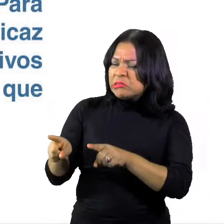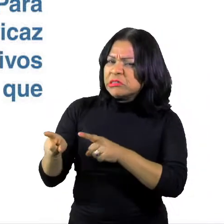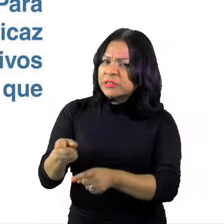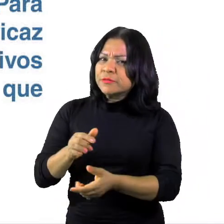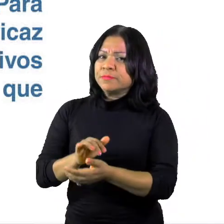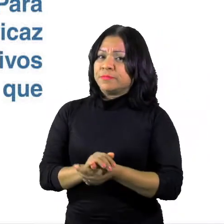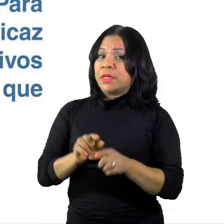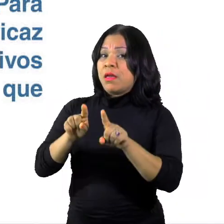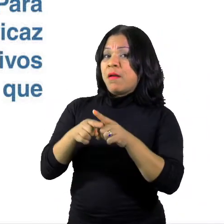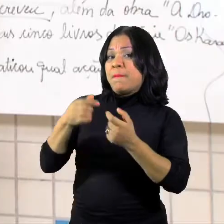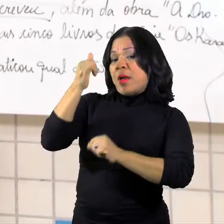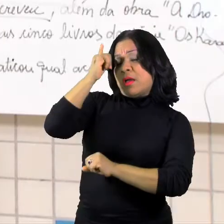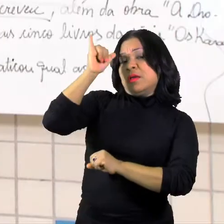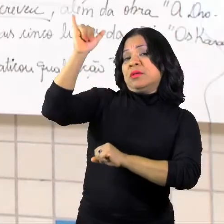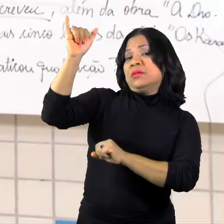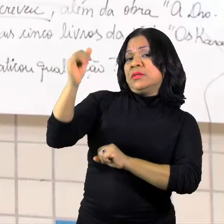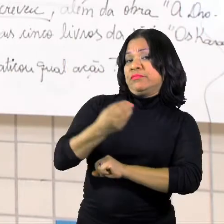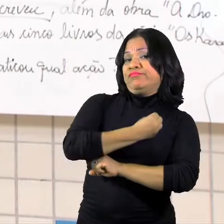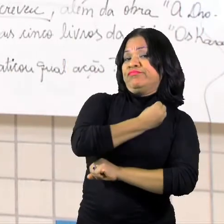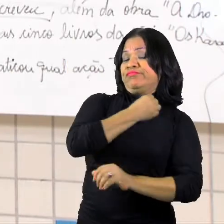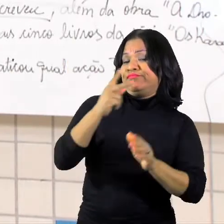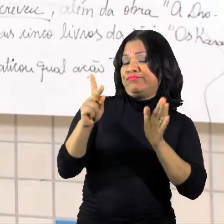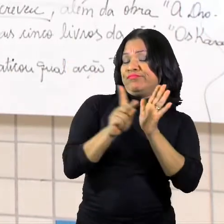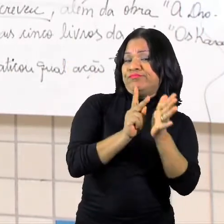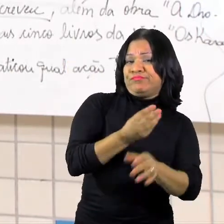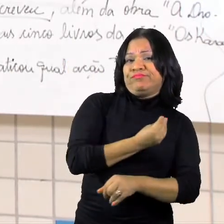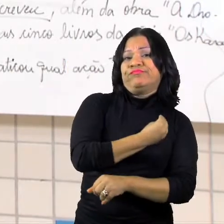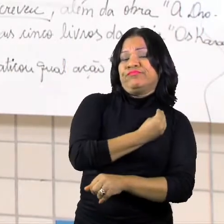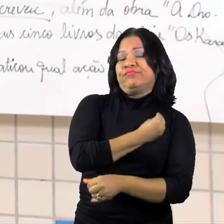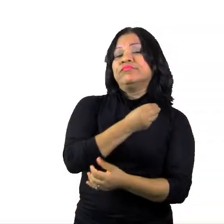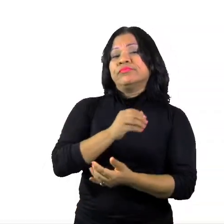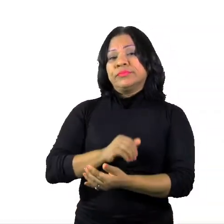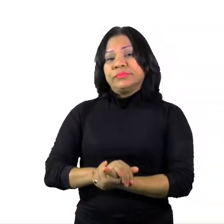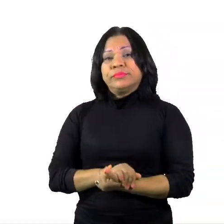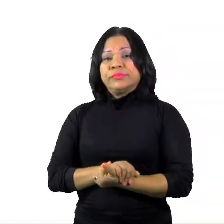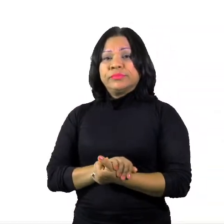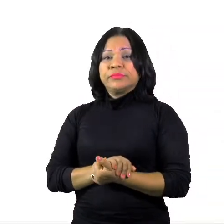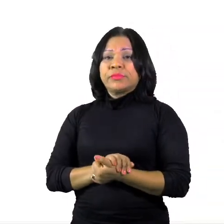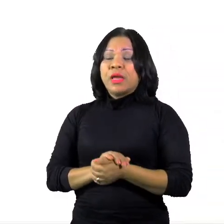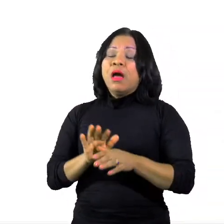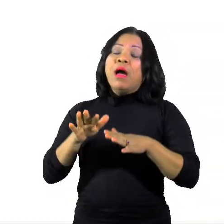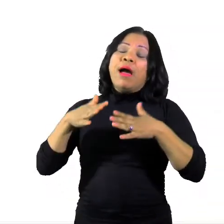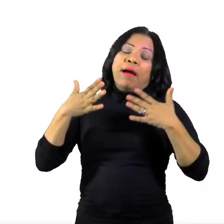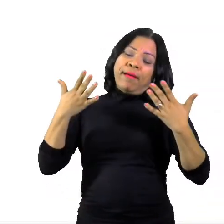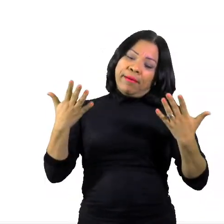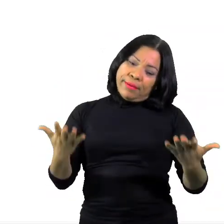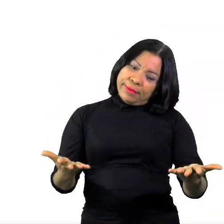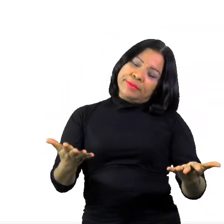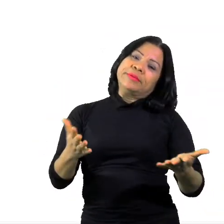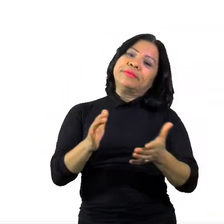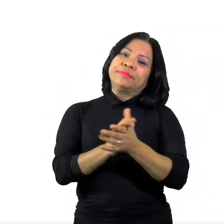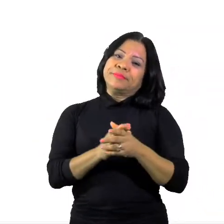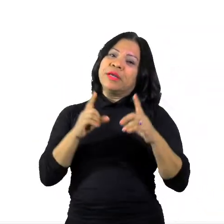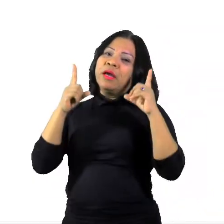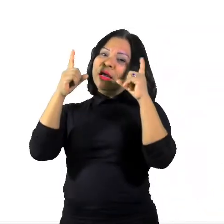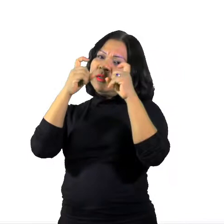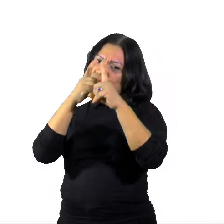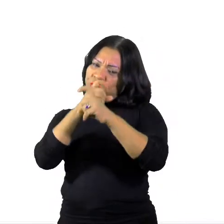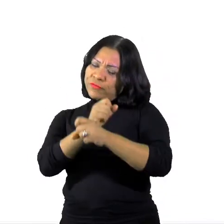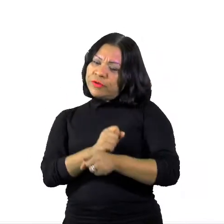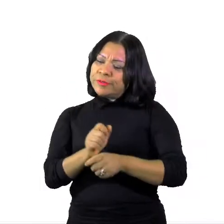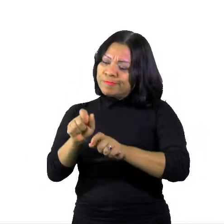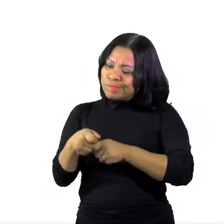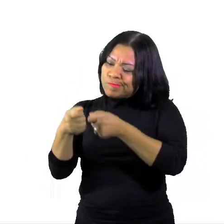própria vida. É claro que seria uma completa loucura desenvolver e aplicar uma droga da